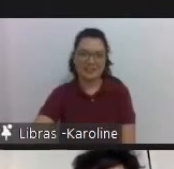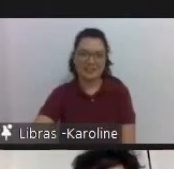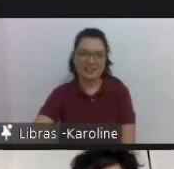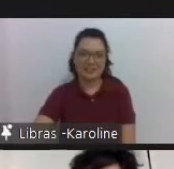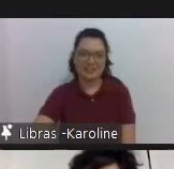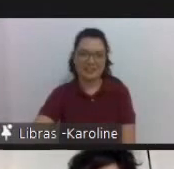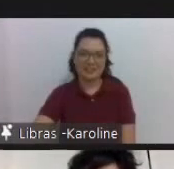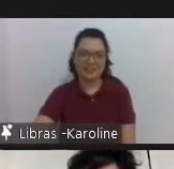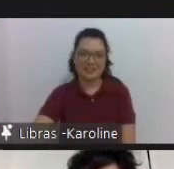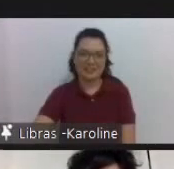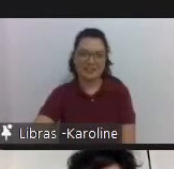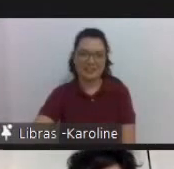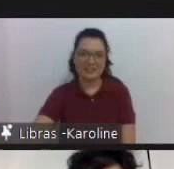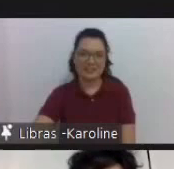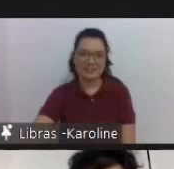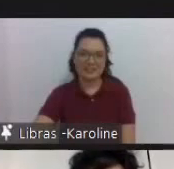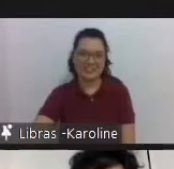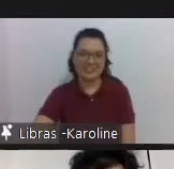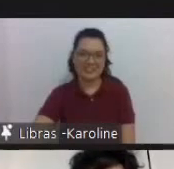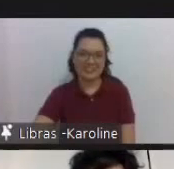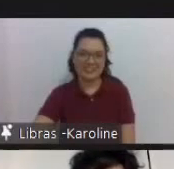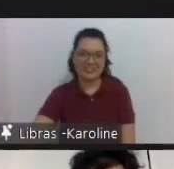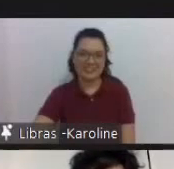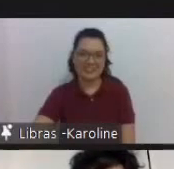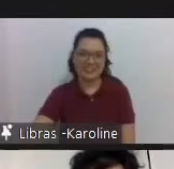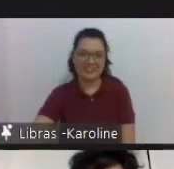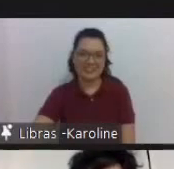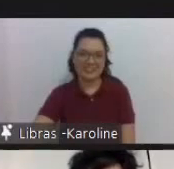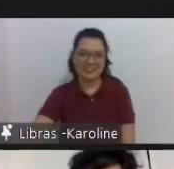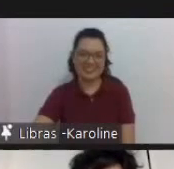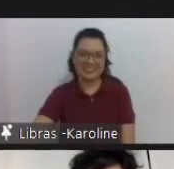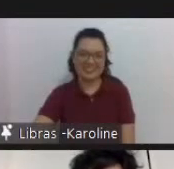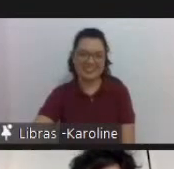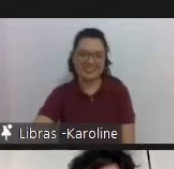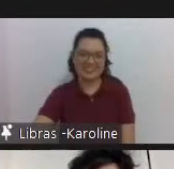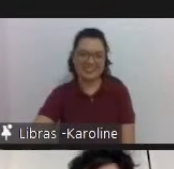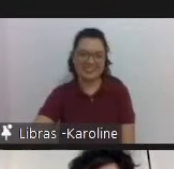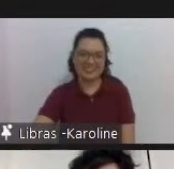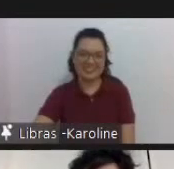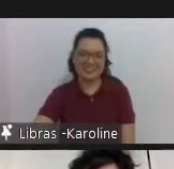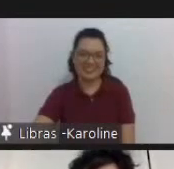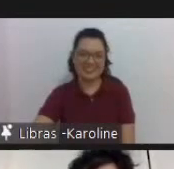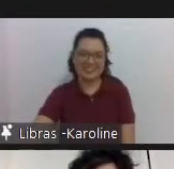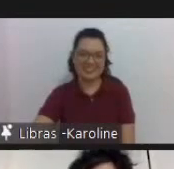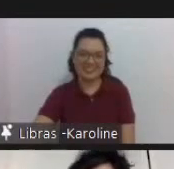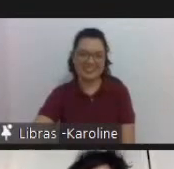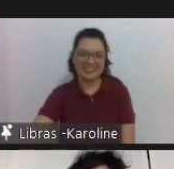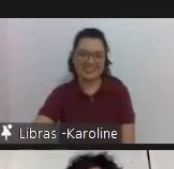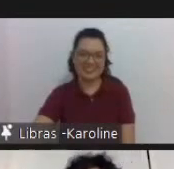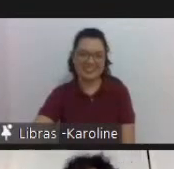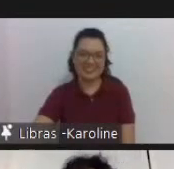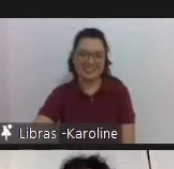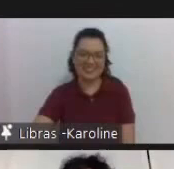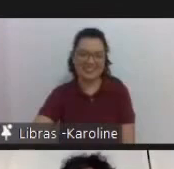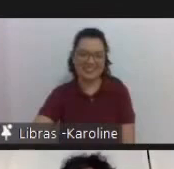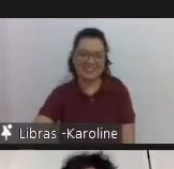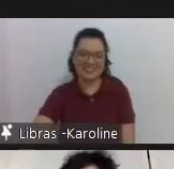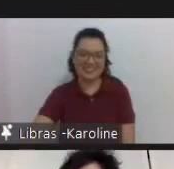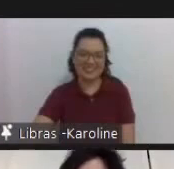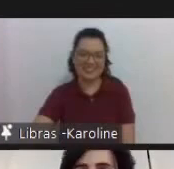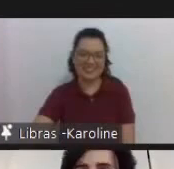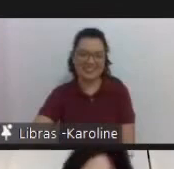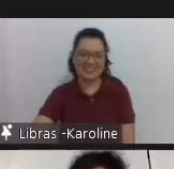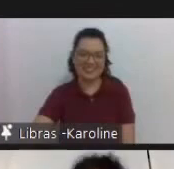Lembrando que a festa, nós vamos acessar pela plataforma, viu? Entra lá na festa e vocês vão ser direcionados a outra